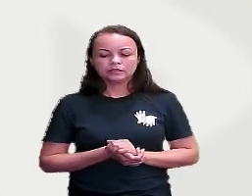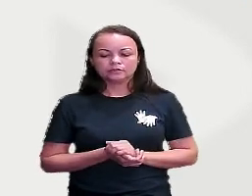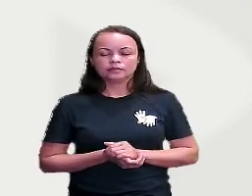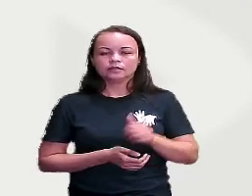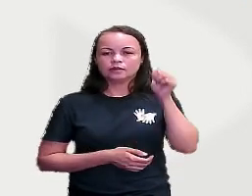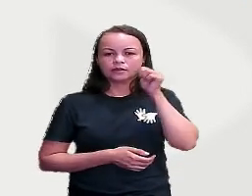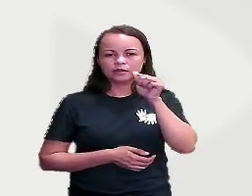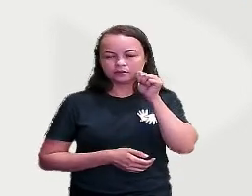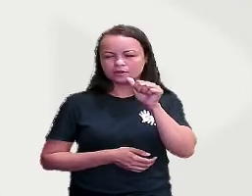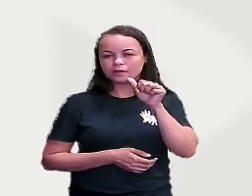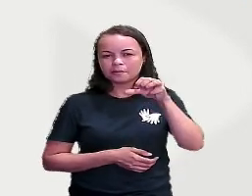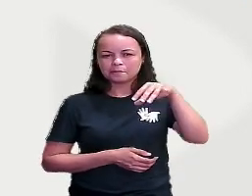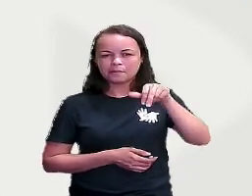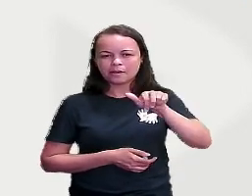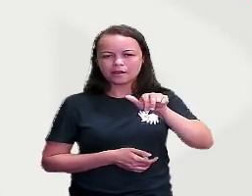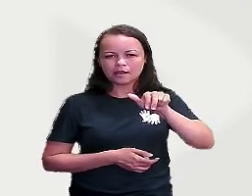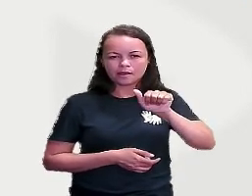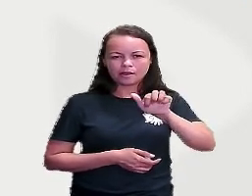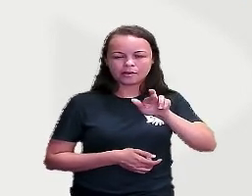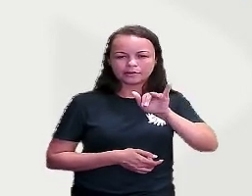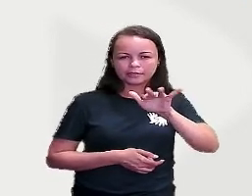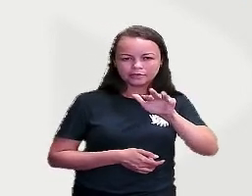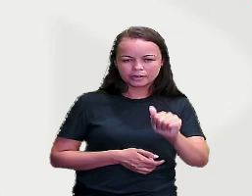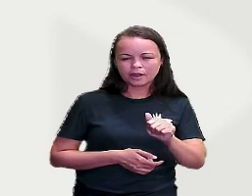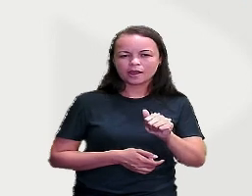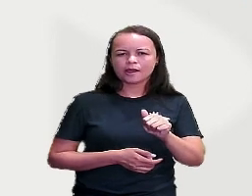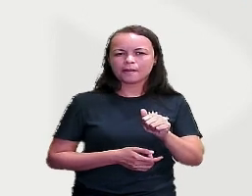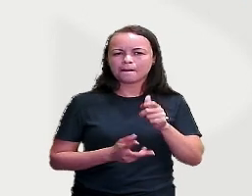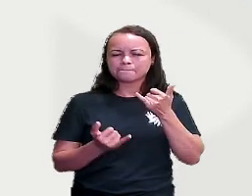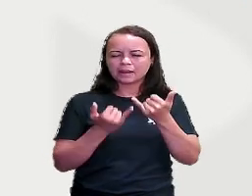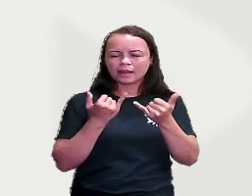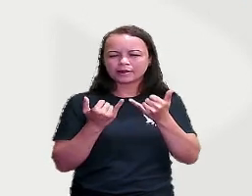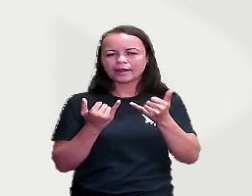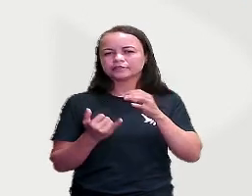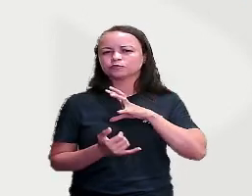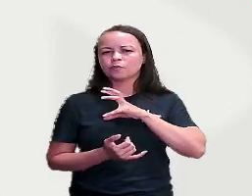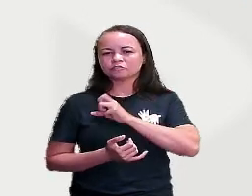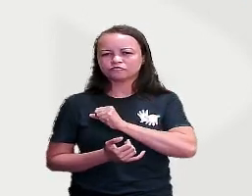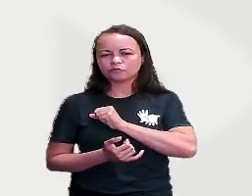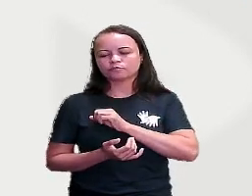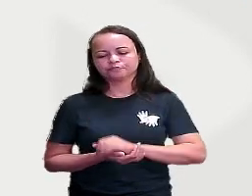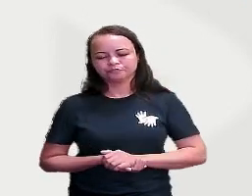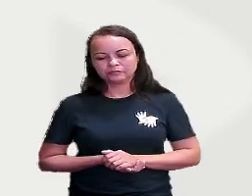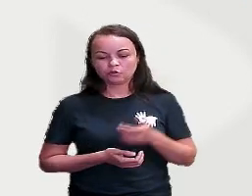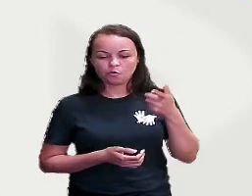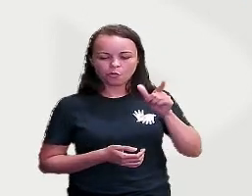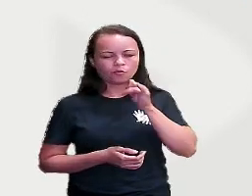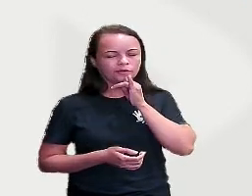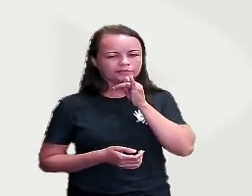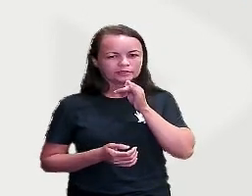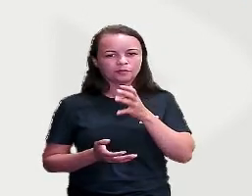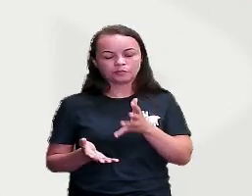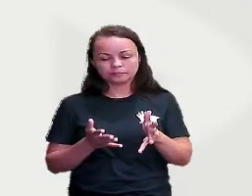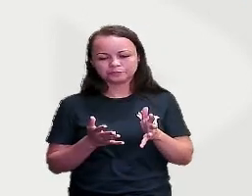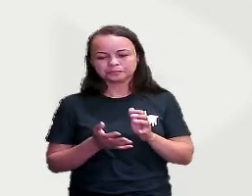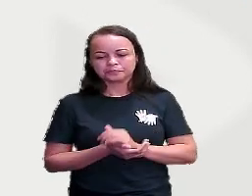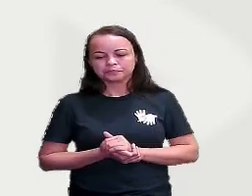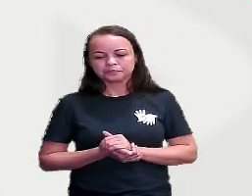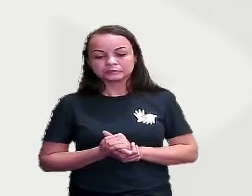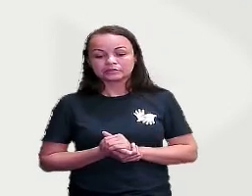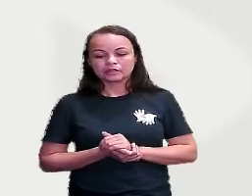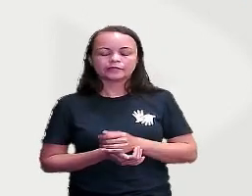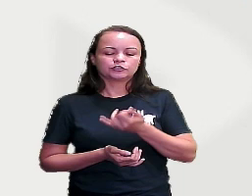é uma flor. E outro exemplo, o amor é fogo que arde sem se ver. Trata-se aí